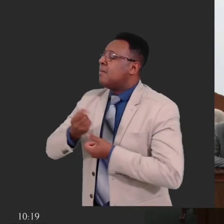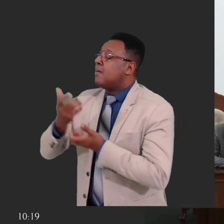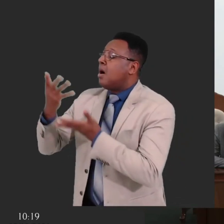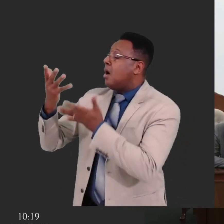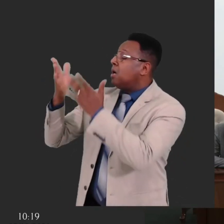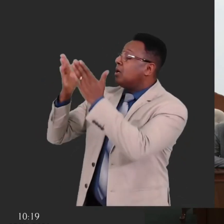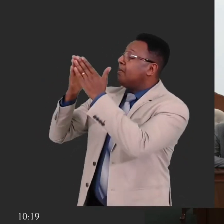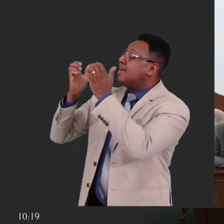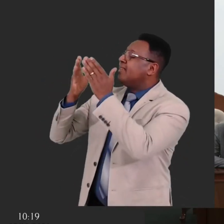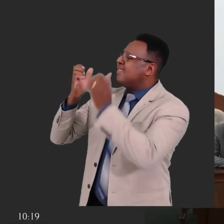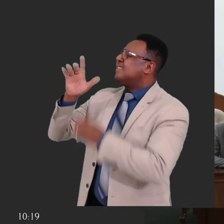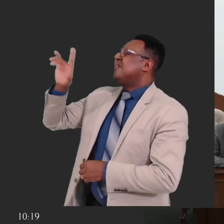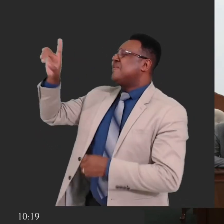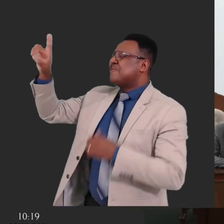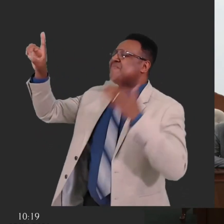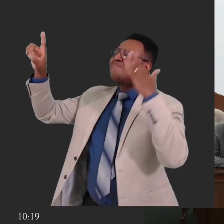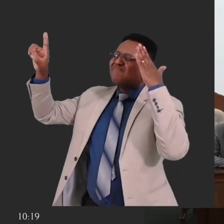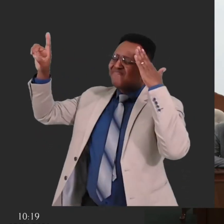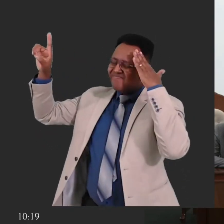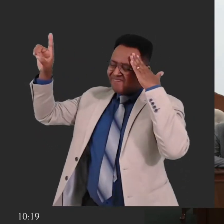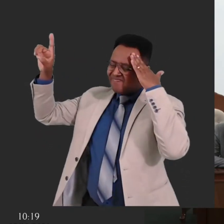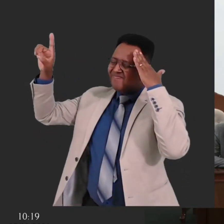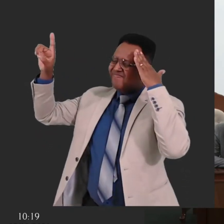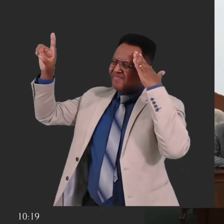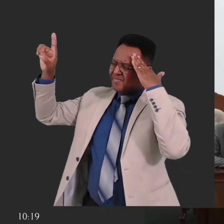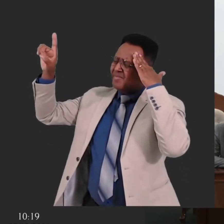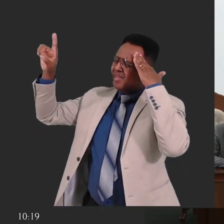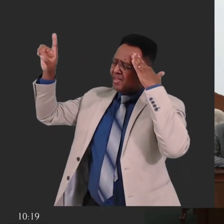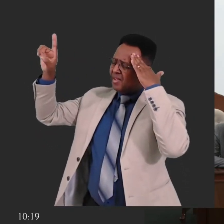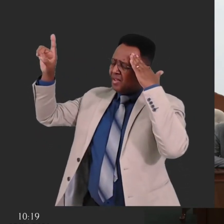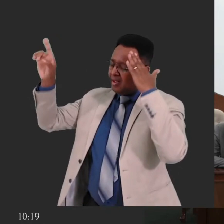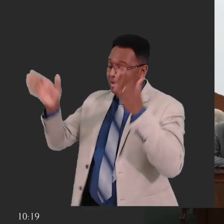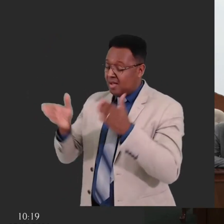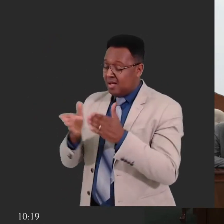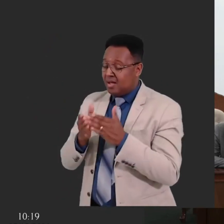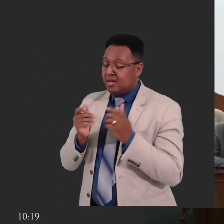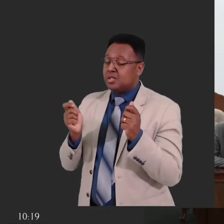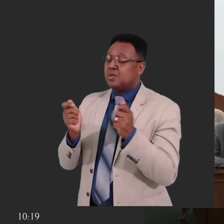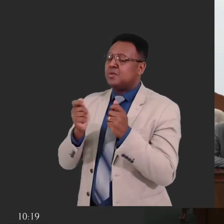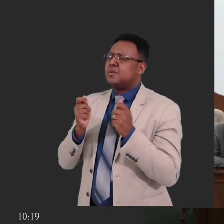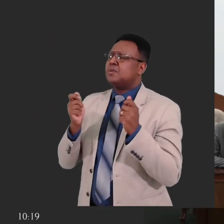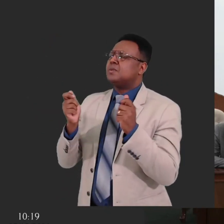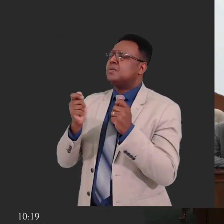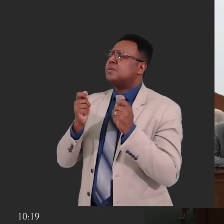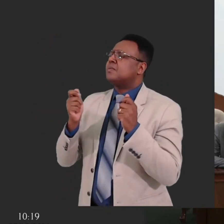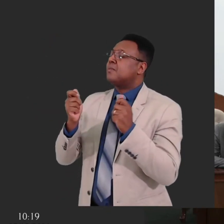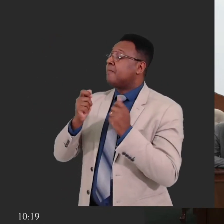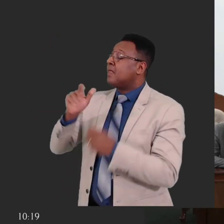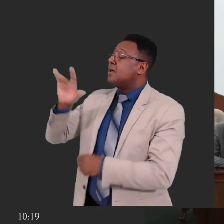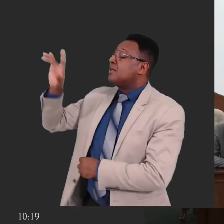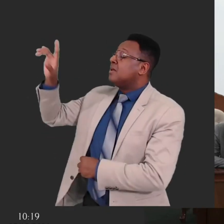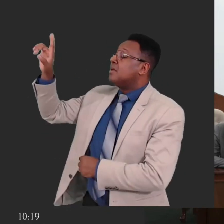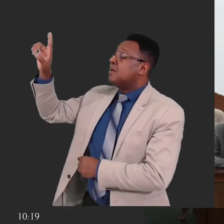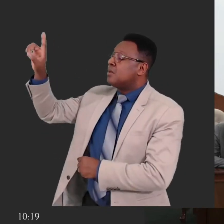conhecedor. Glória ao nome santo do Senhor. Assim, Pai Santo, o teu filho Jesus um